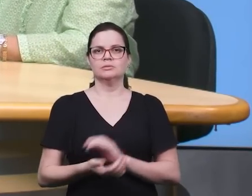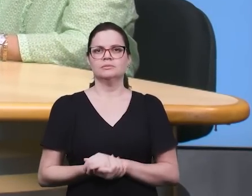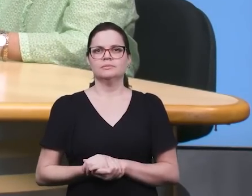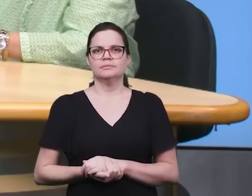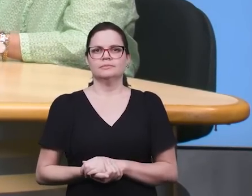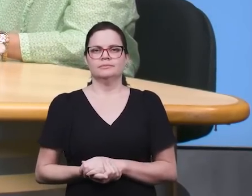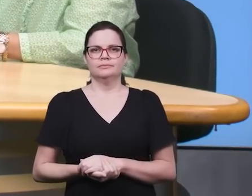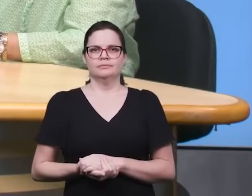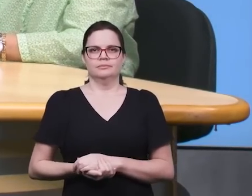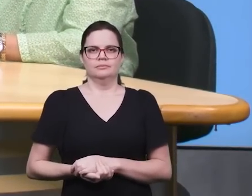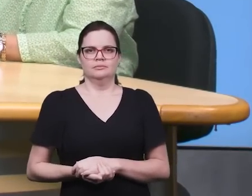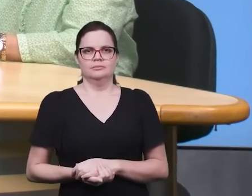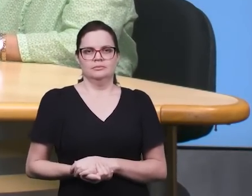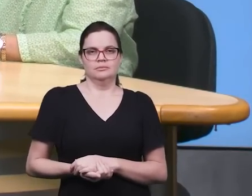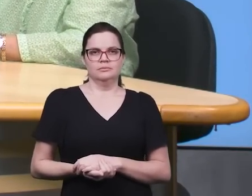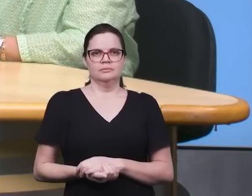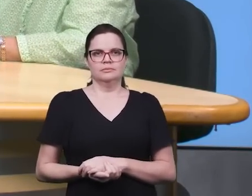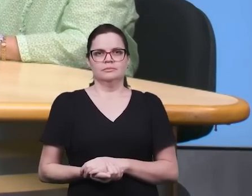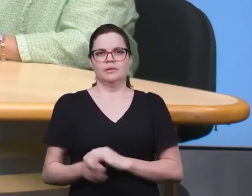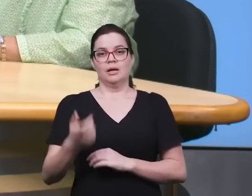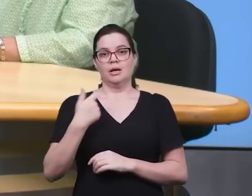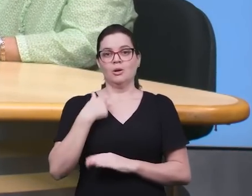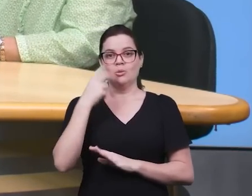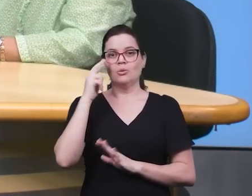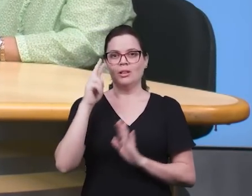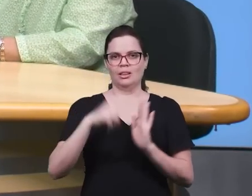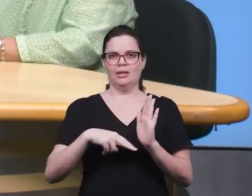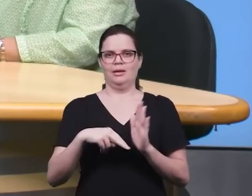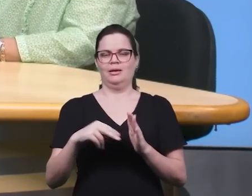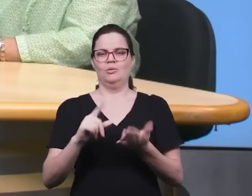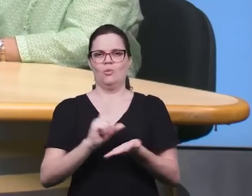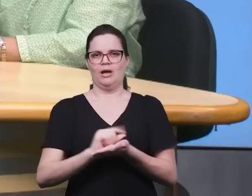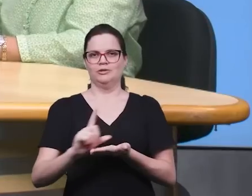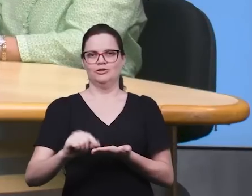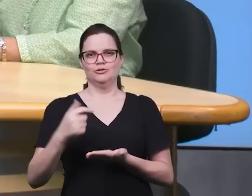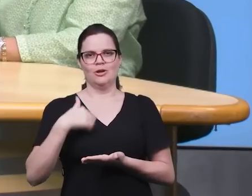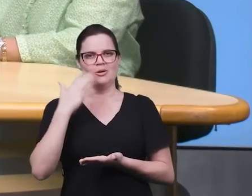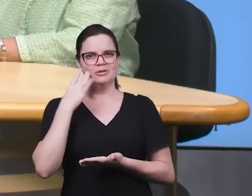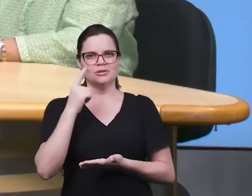igrejas. Então, eu li esse artigo e achei muito